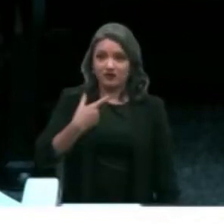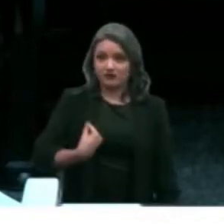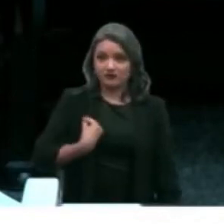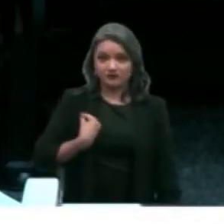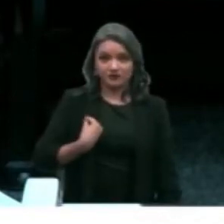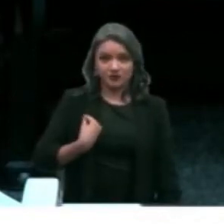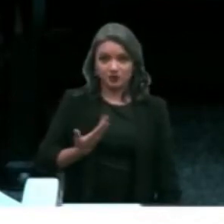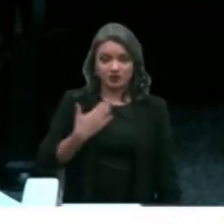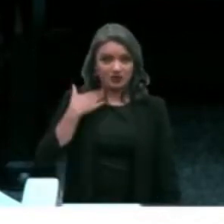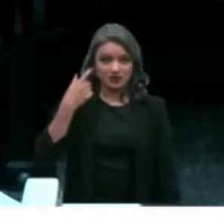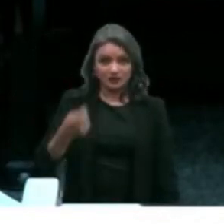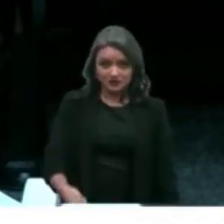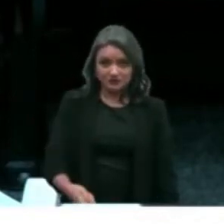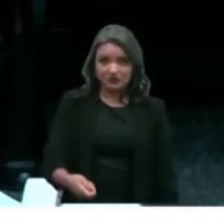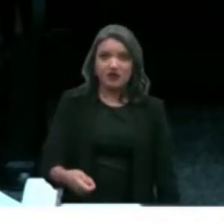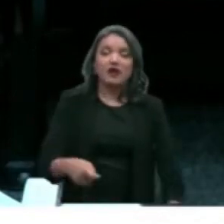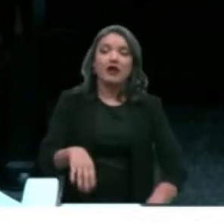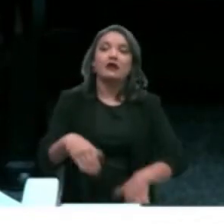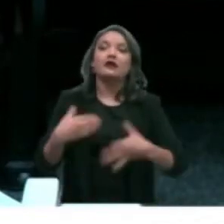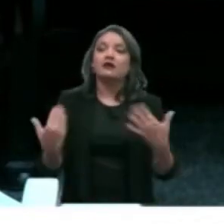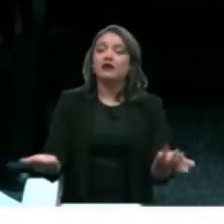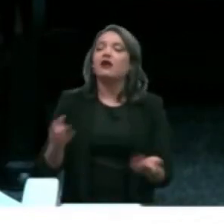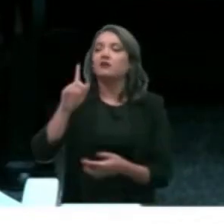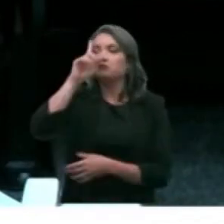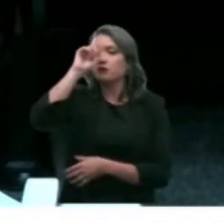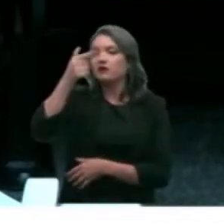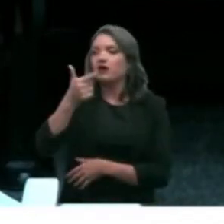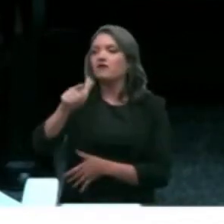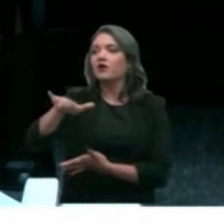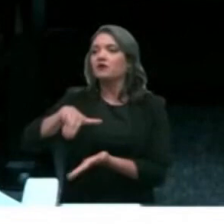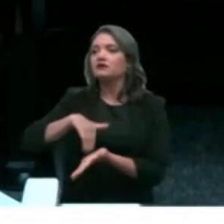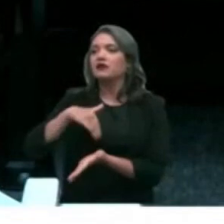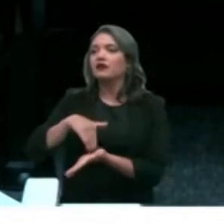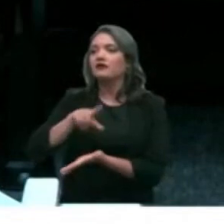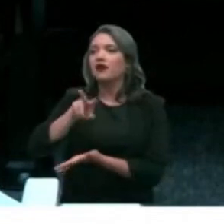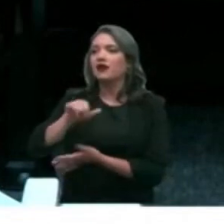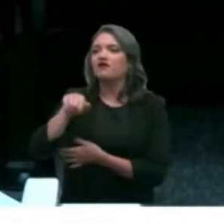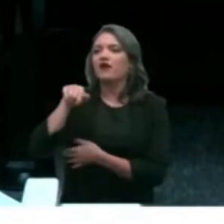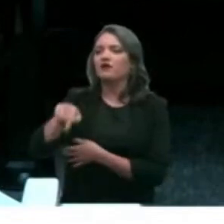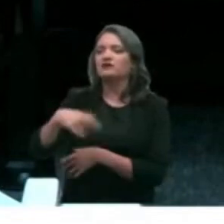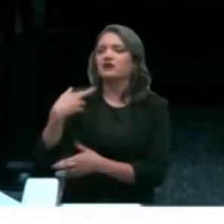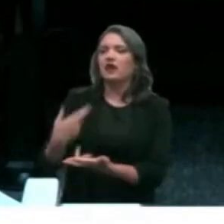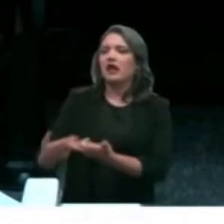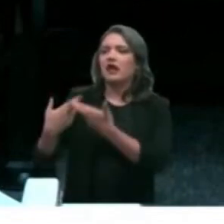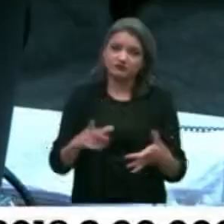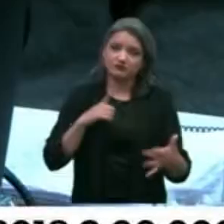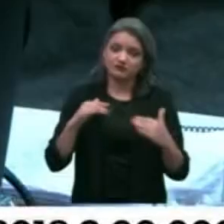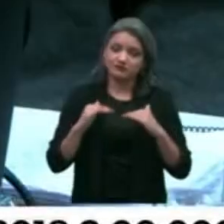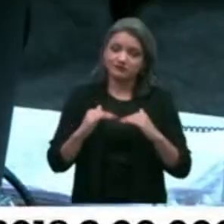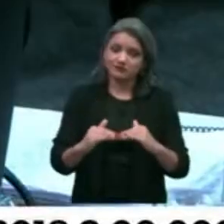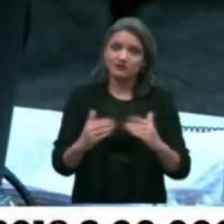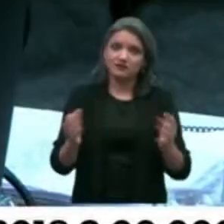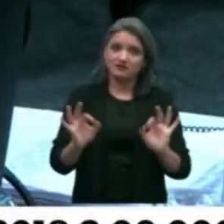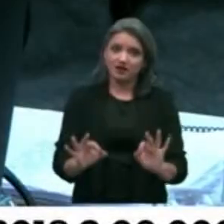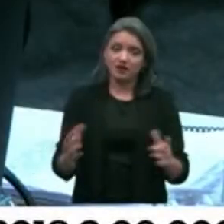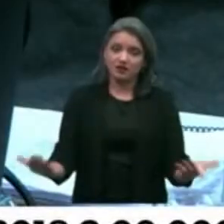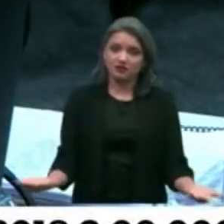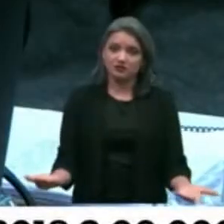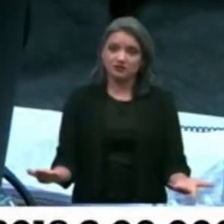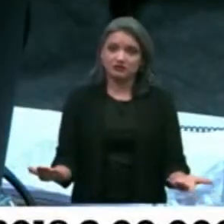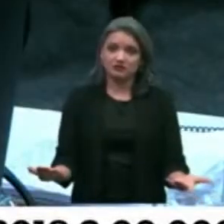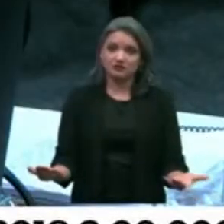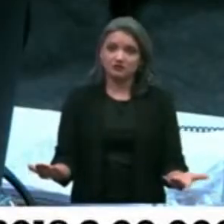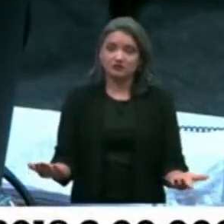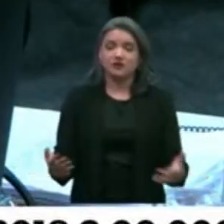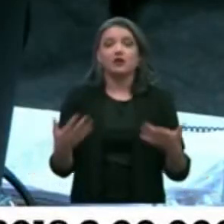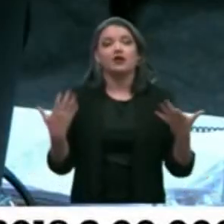sextas-feiras e quando não presididas por secretárias que deferiam em deferir Provas o corregedor Nacional